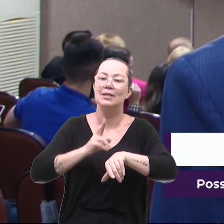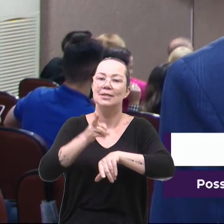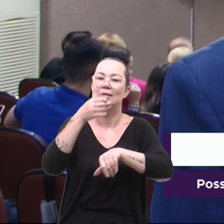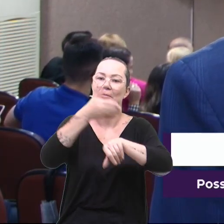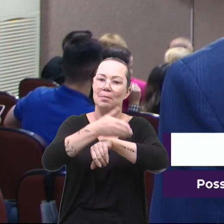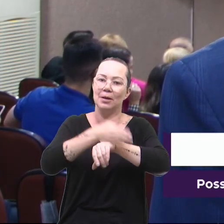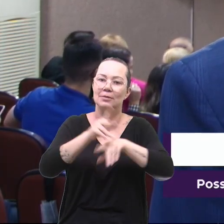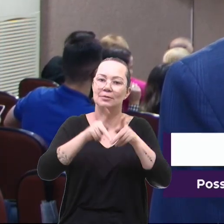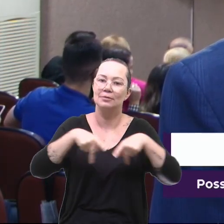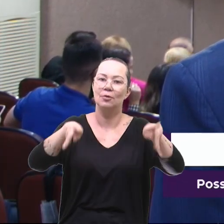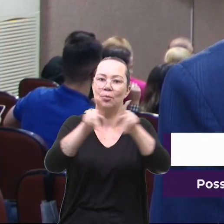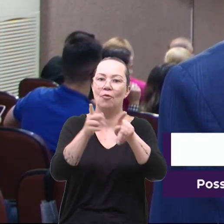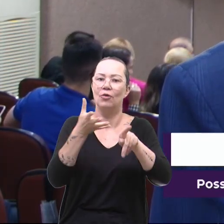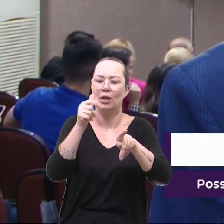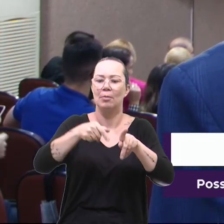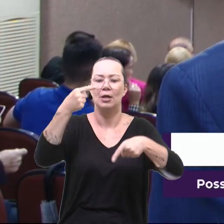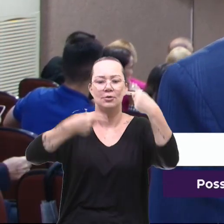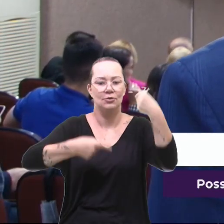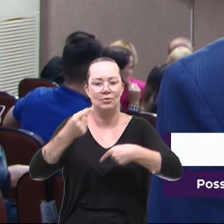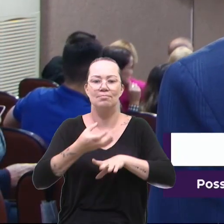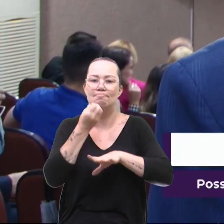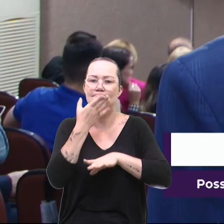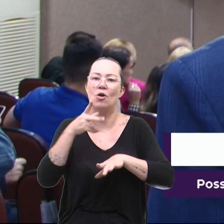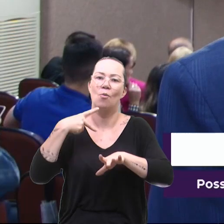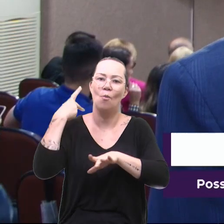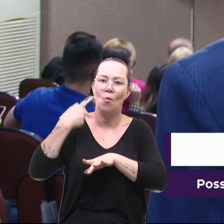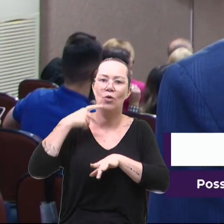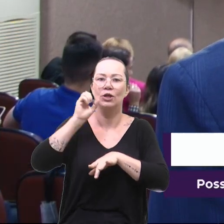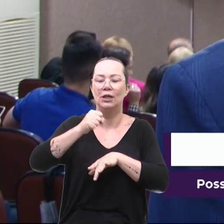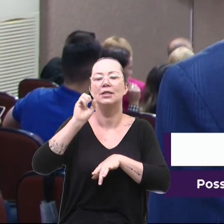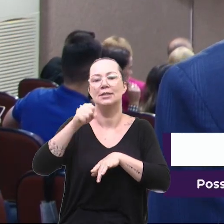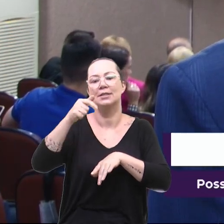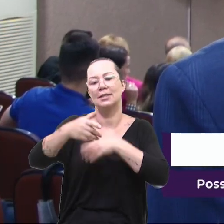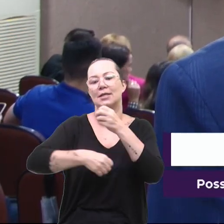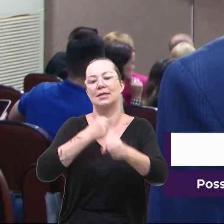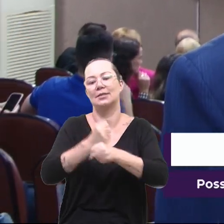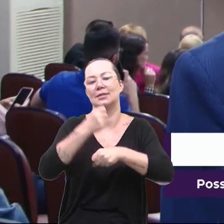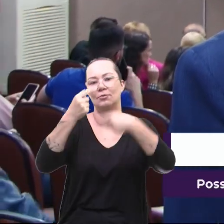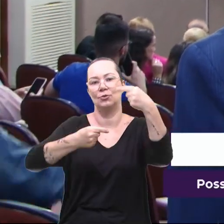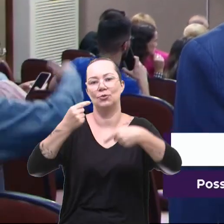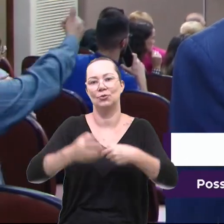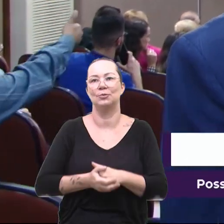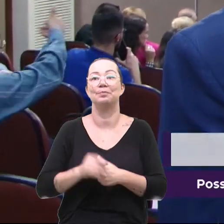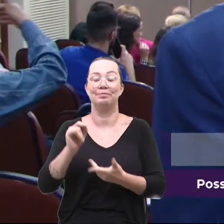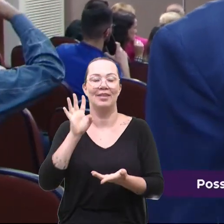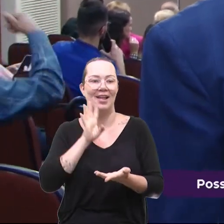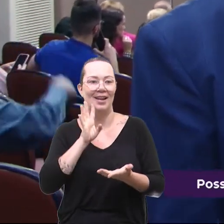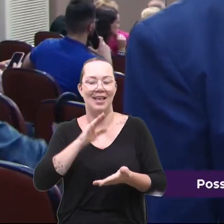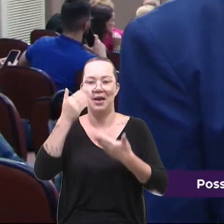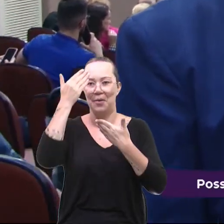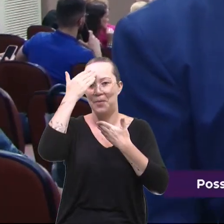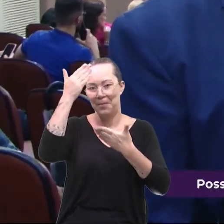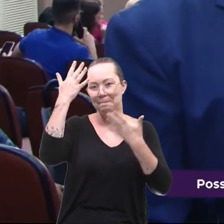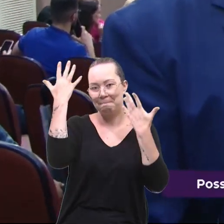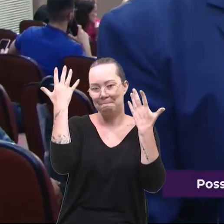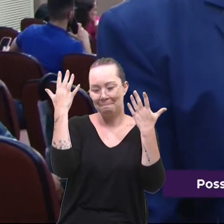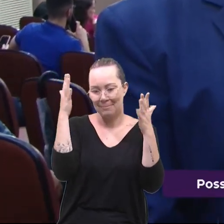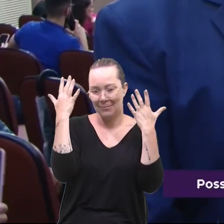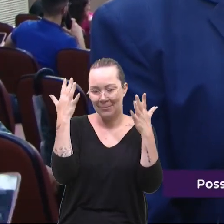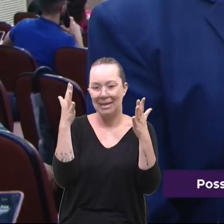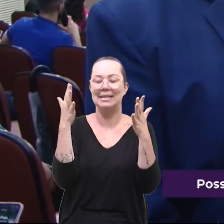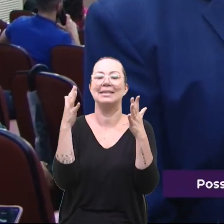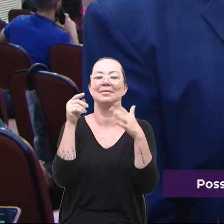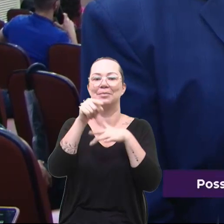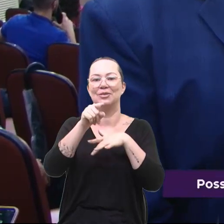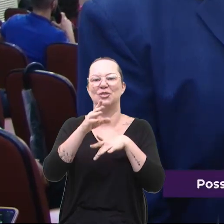lotada pelas boas discussões políticas que aqui vamos debater durante o ano. Muito legal. Parabéns, então, pela logo